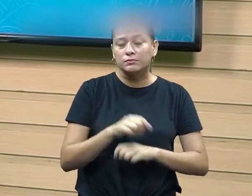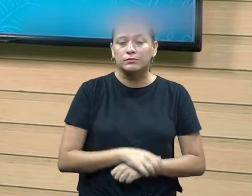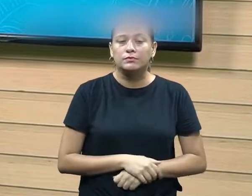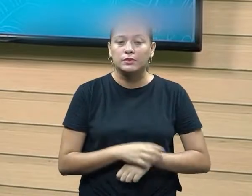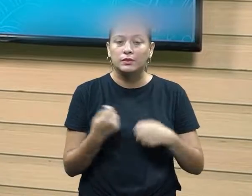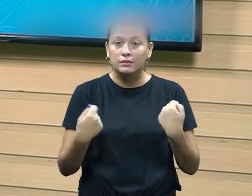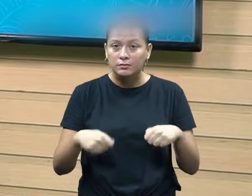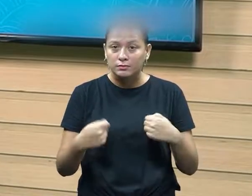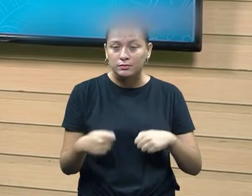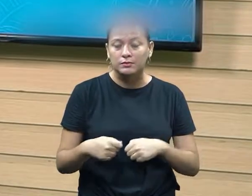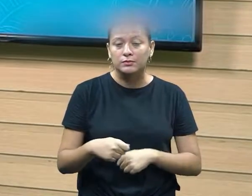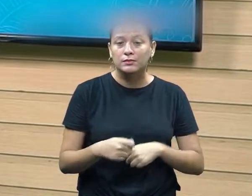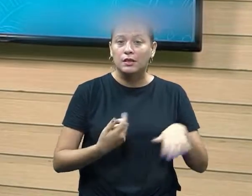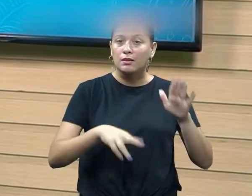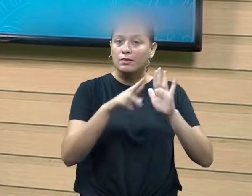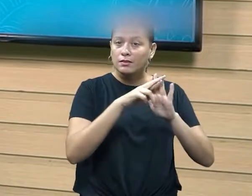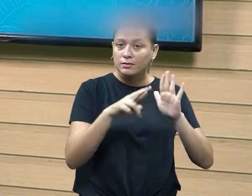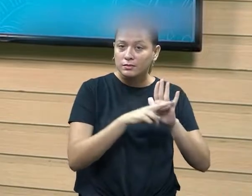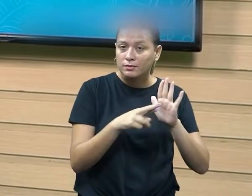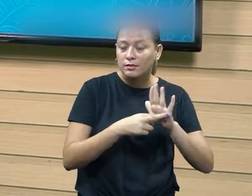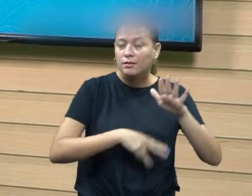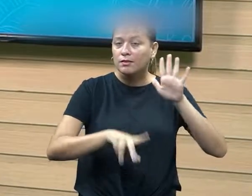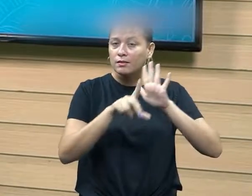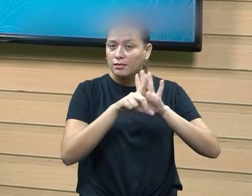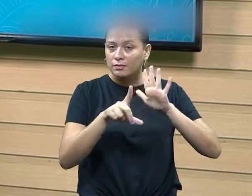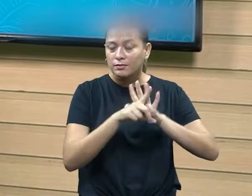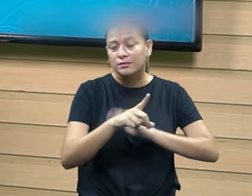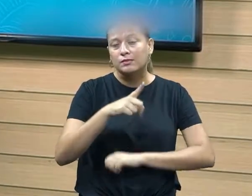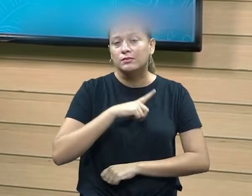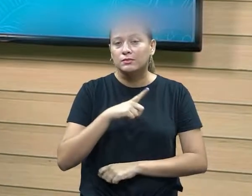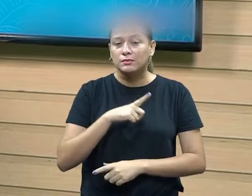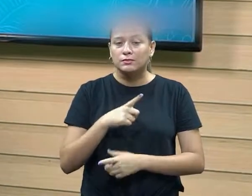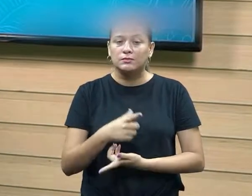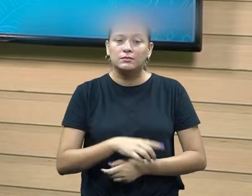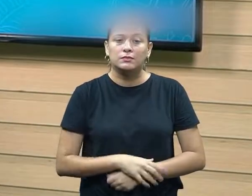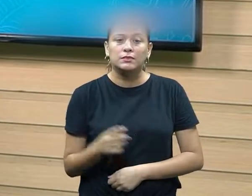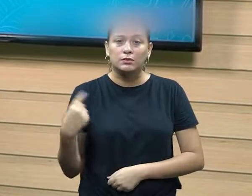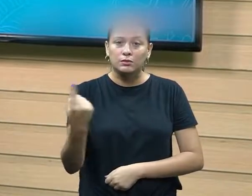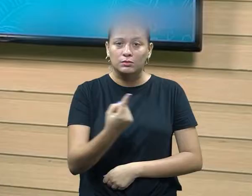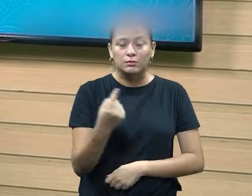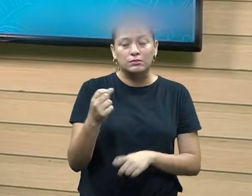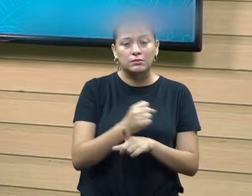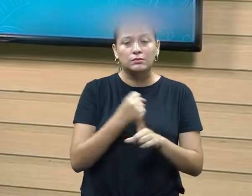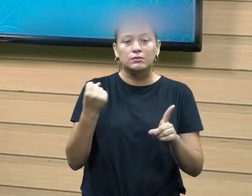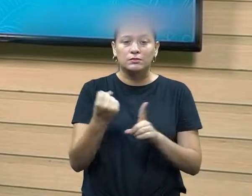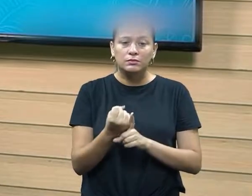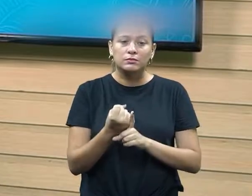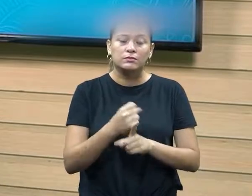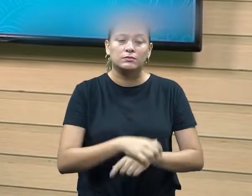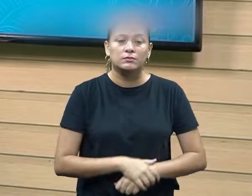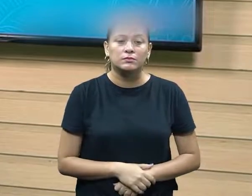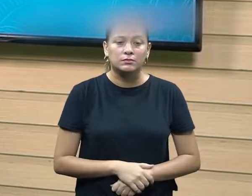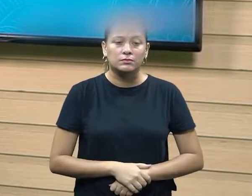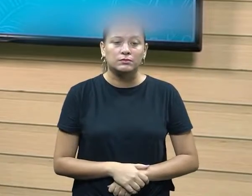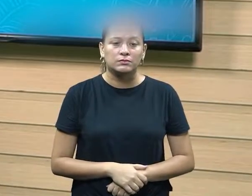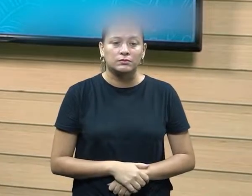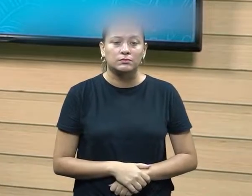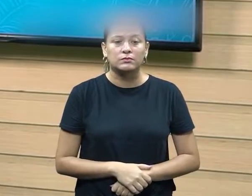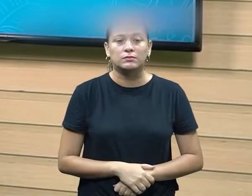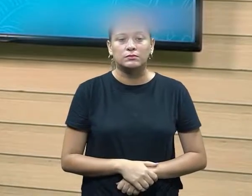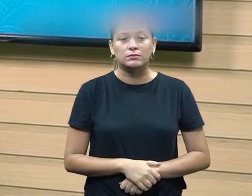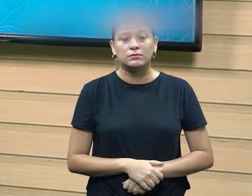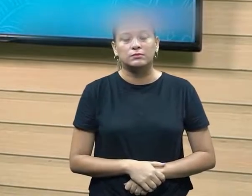que tenha essas normas, né? Porque nós, enquanto sociedade, a gente se condicionou a